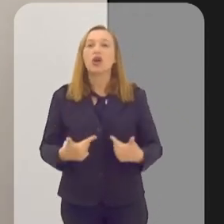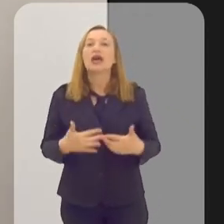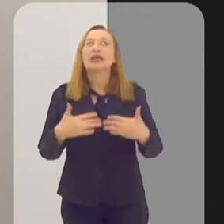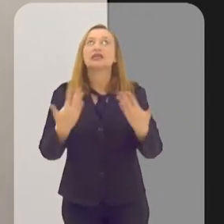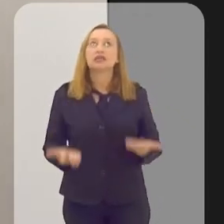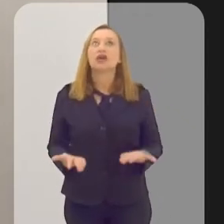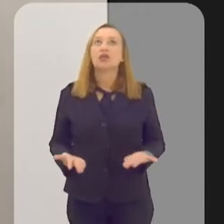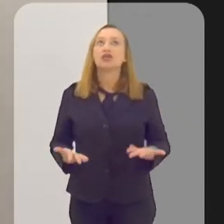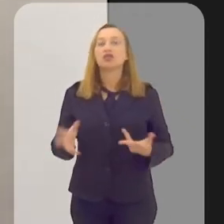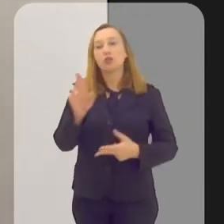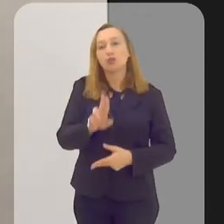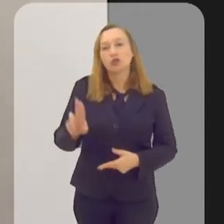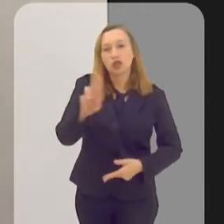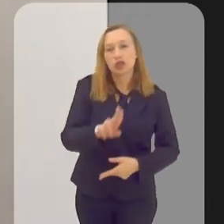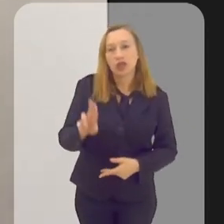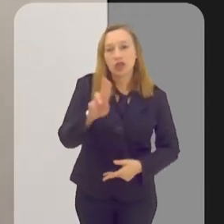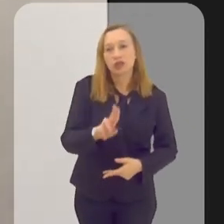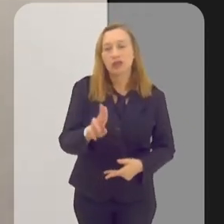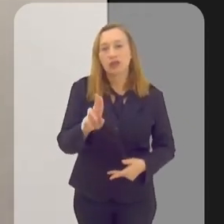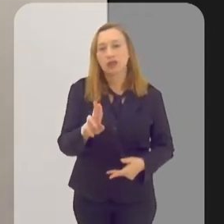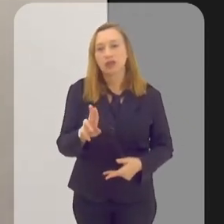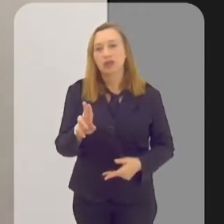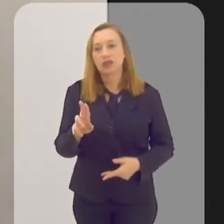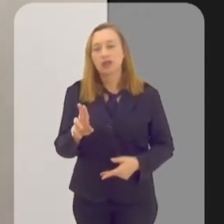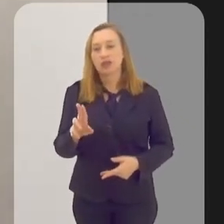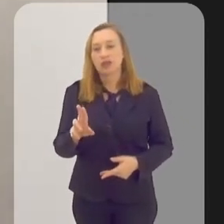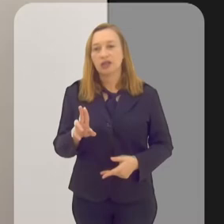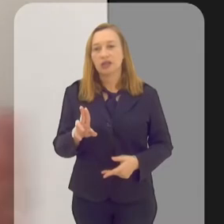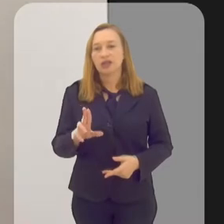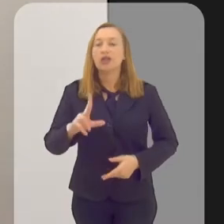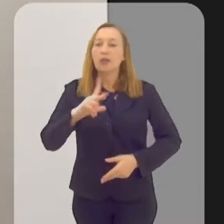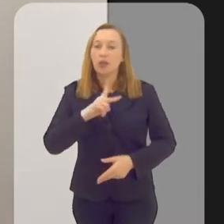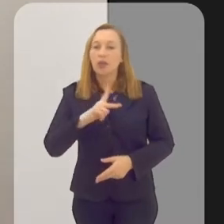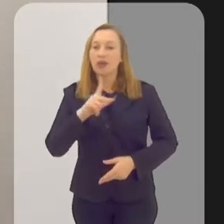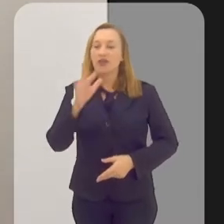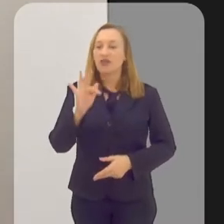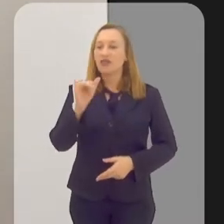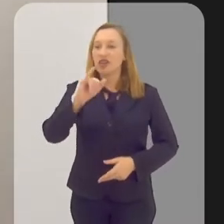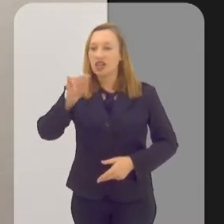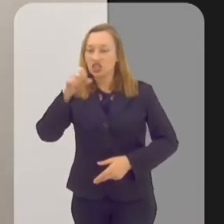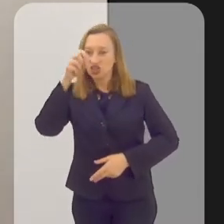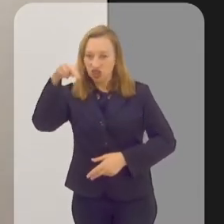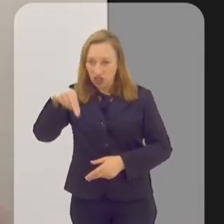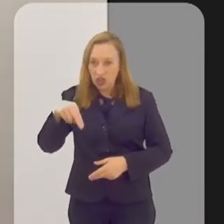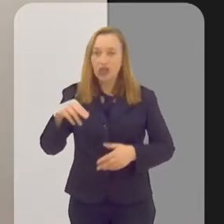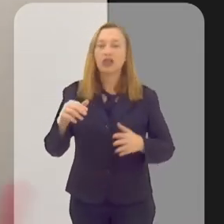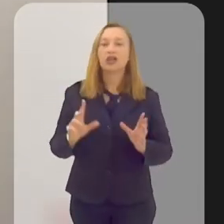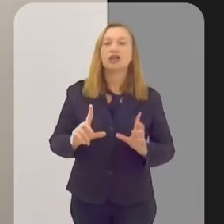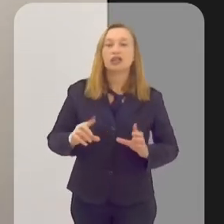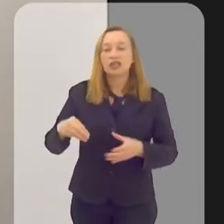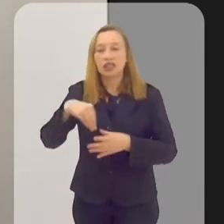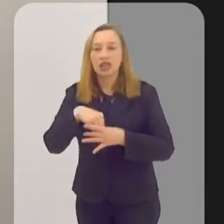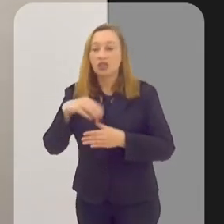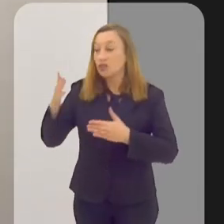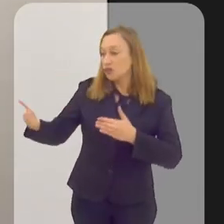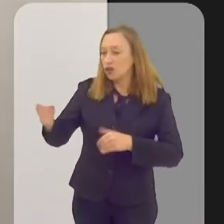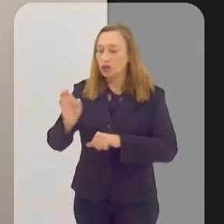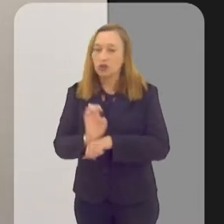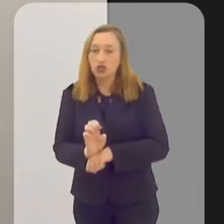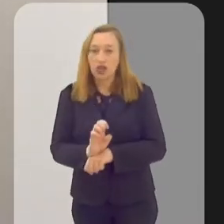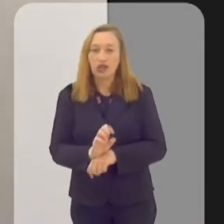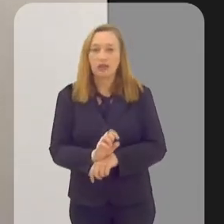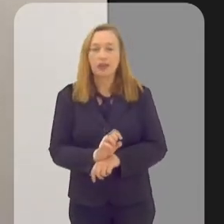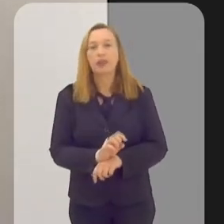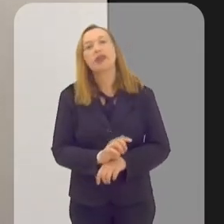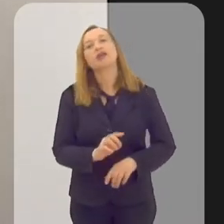tipo de ação. Então, a gente está usando tanto a capilaridade da própria Firjan dentro e fora do